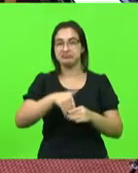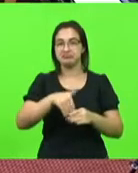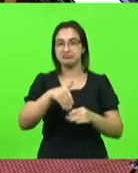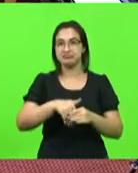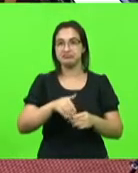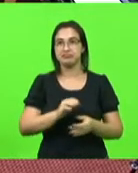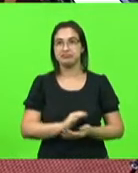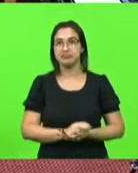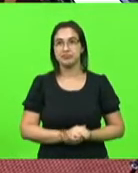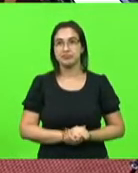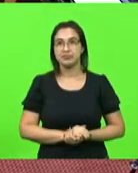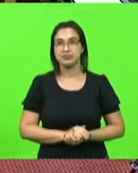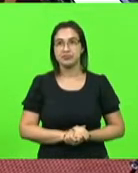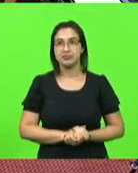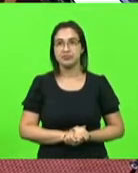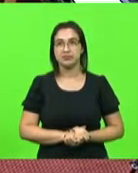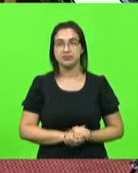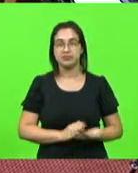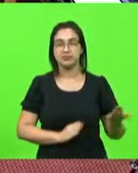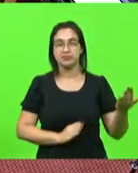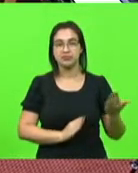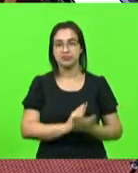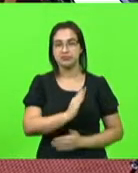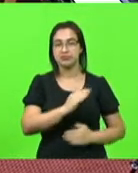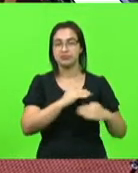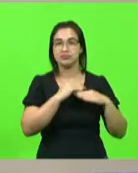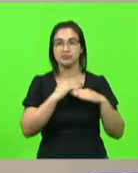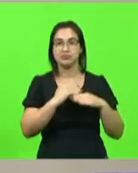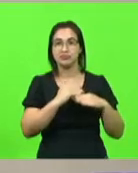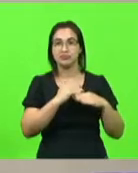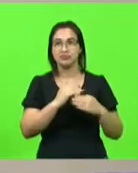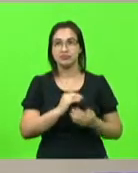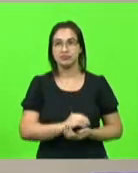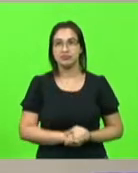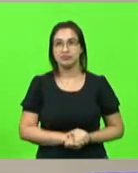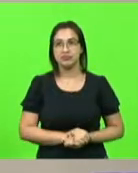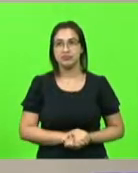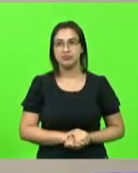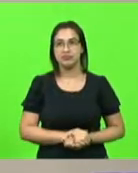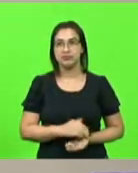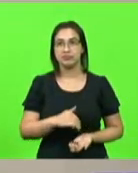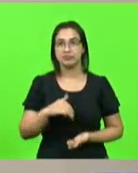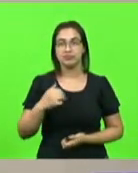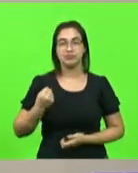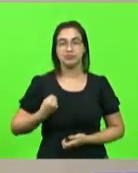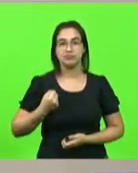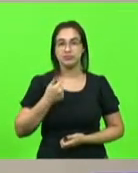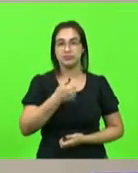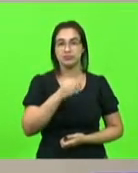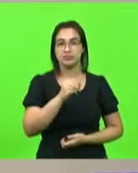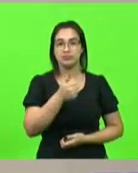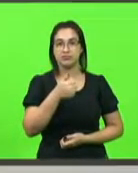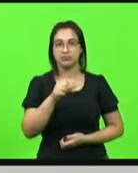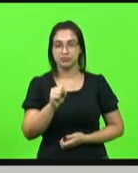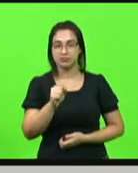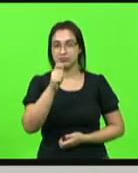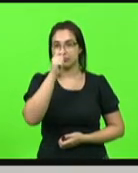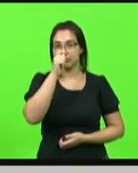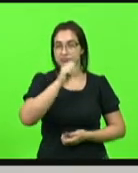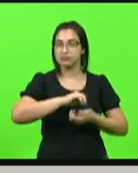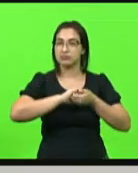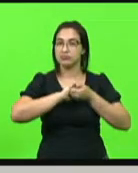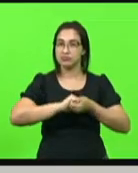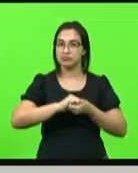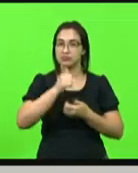votação. Deputados que aprovam, permaneçam como se encontram. Aprovado por unanimidade. Moção 1018, autor deputado João Amin, cumprimentando o